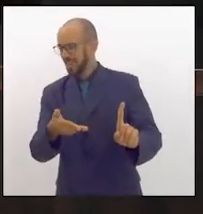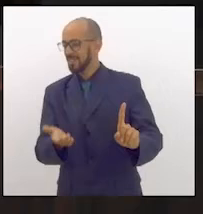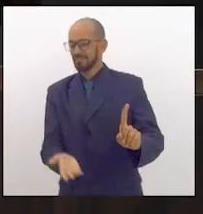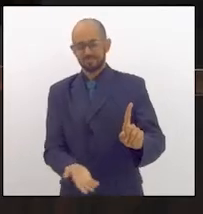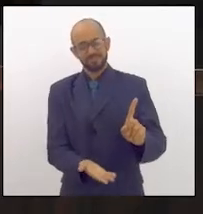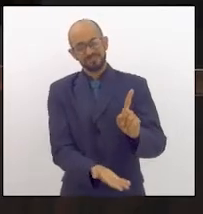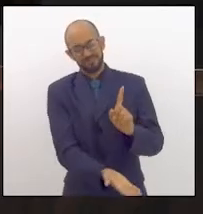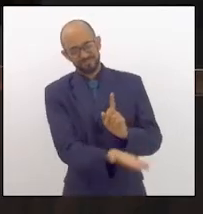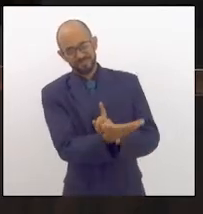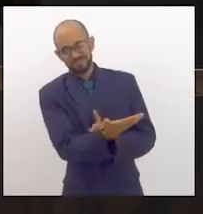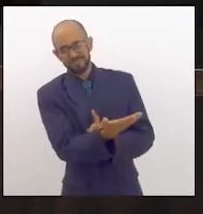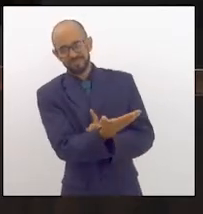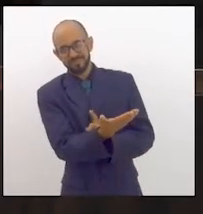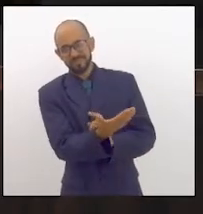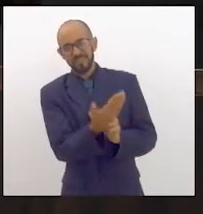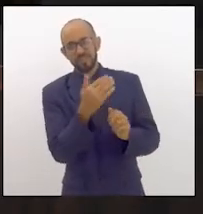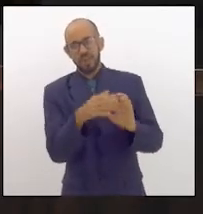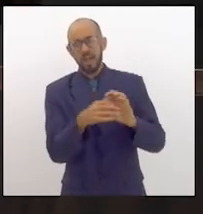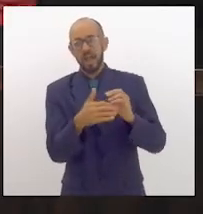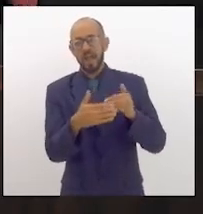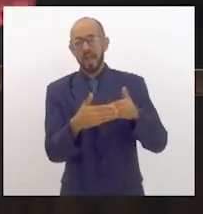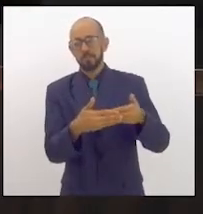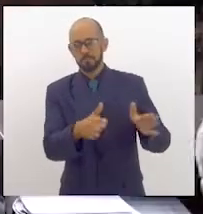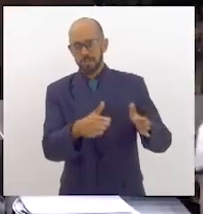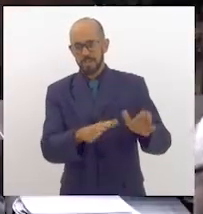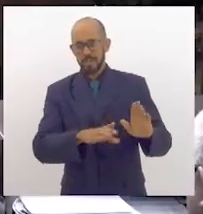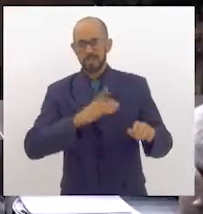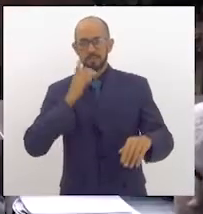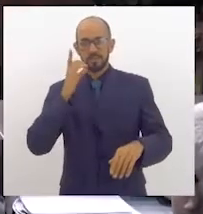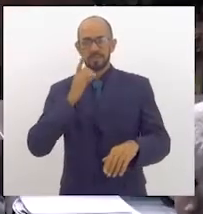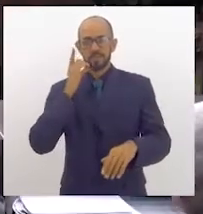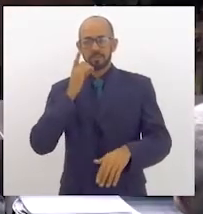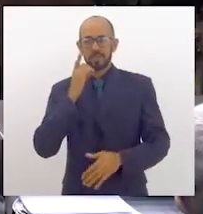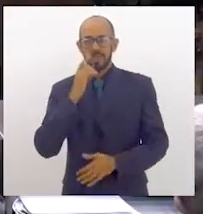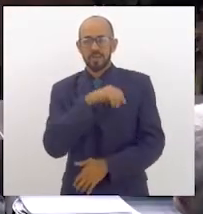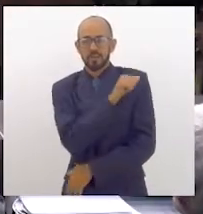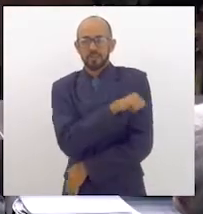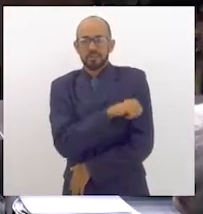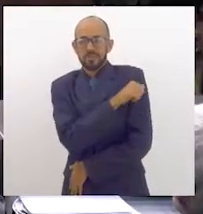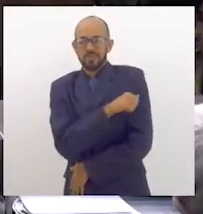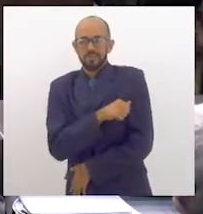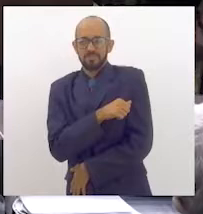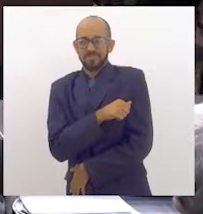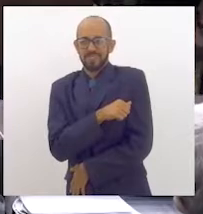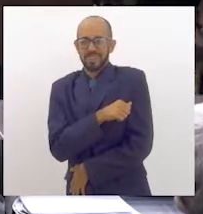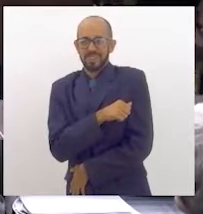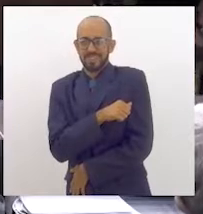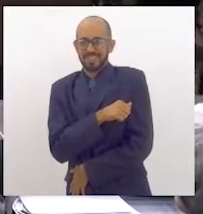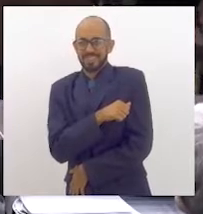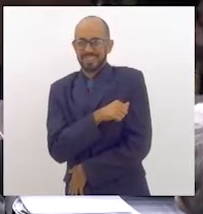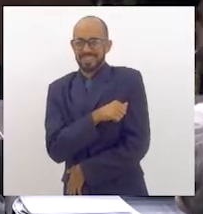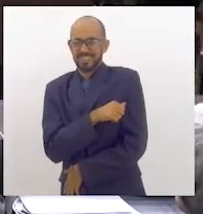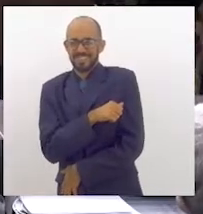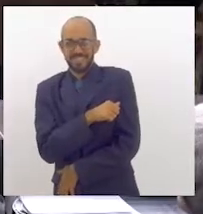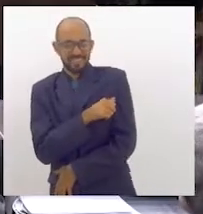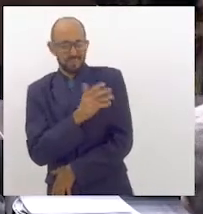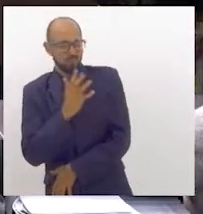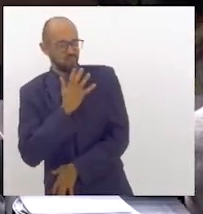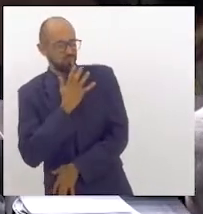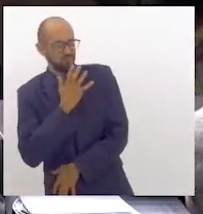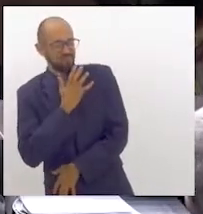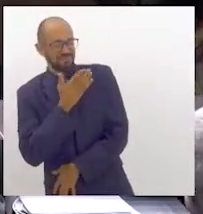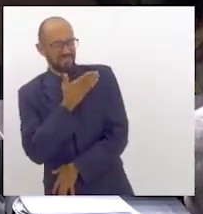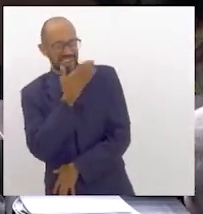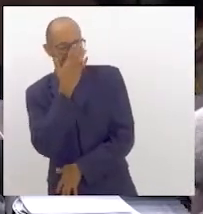Então vou conceder consultoria para os deputados Ferreira Rejane que tá com a corda toda desde terça-feira